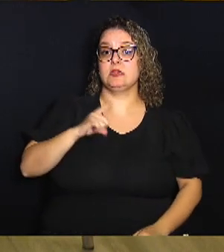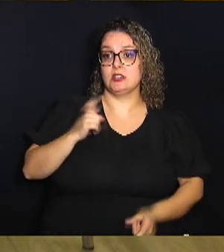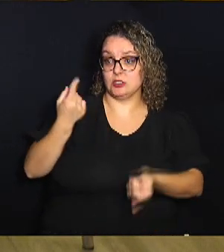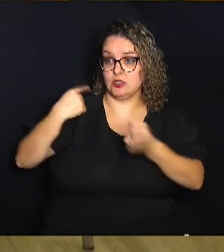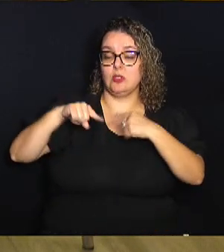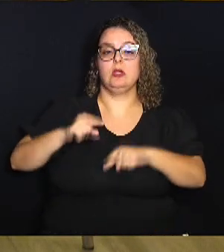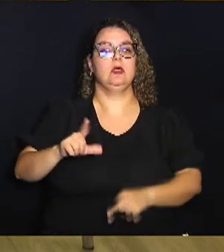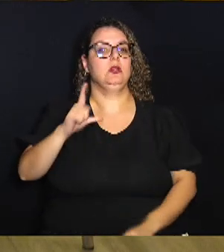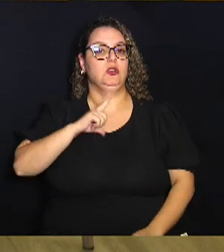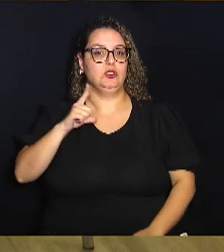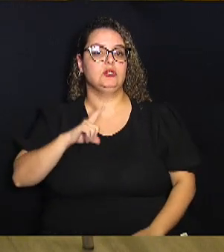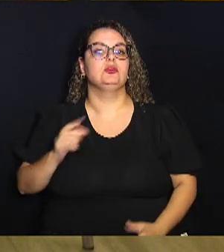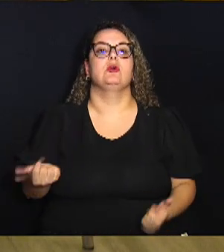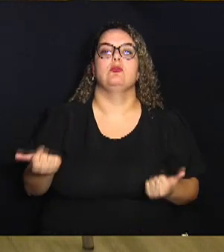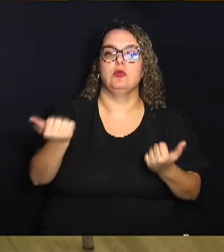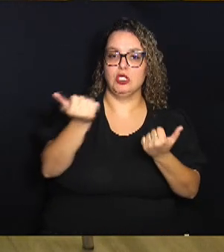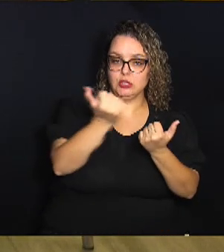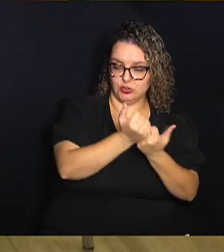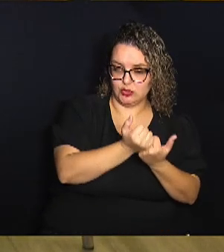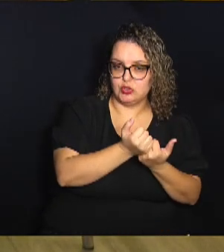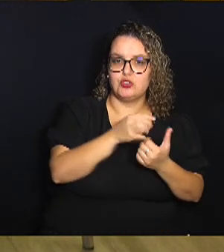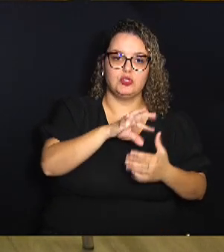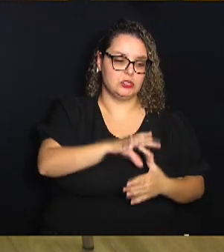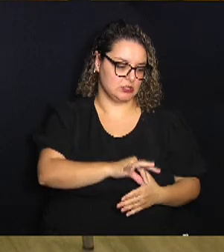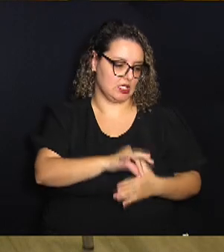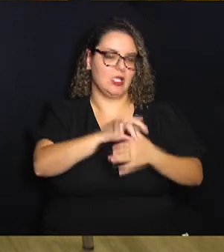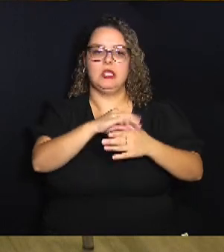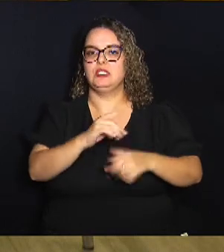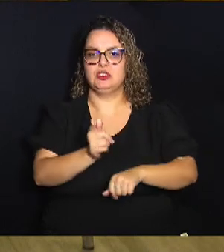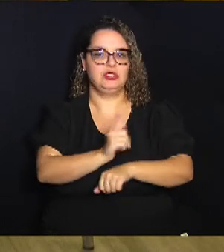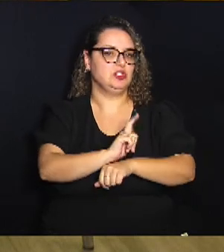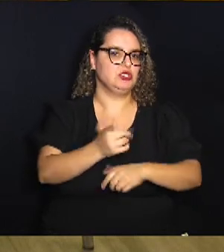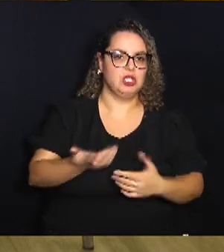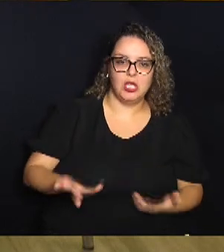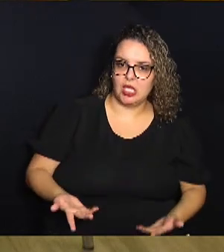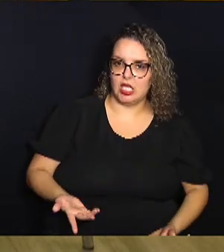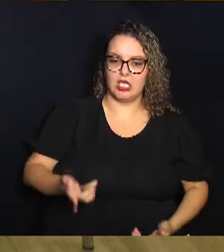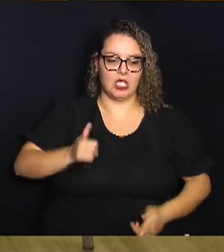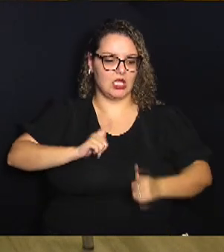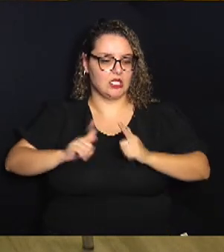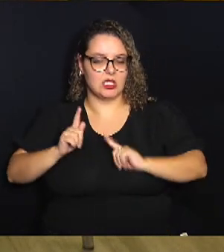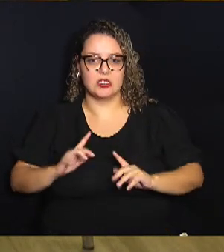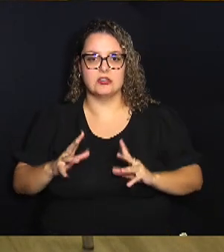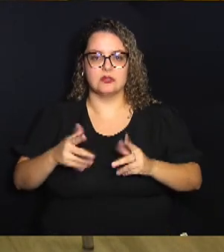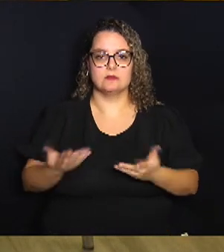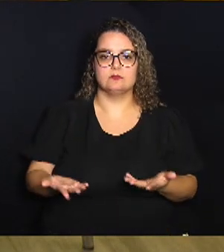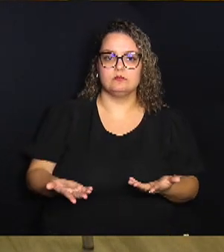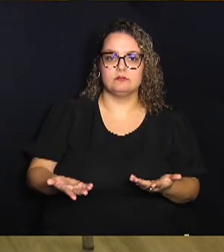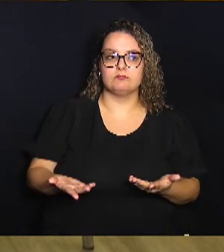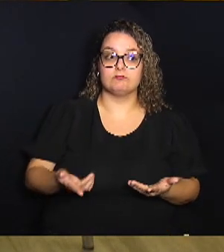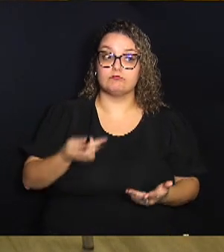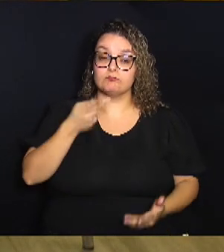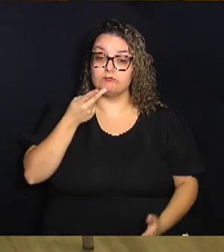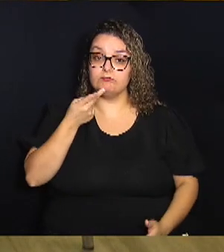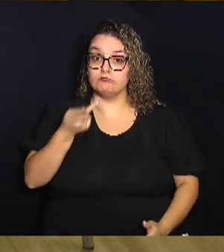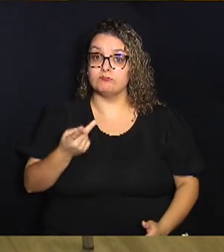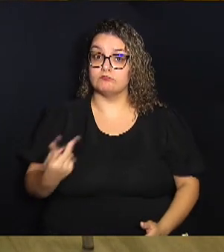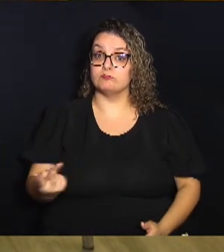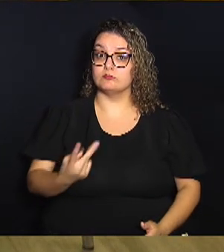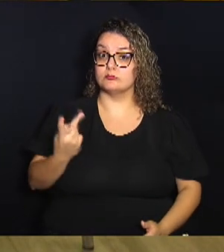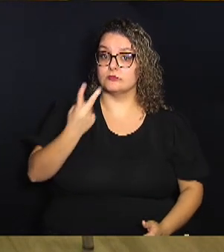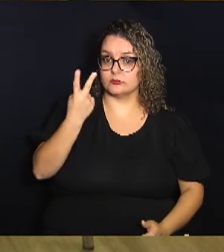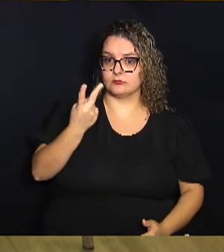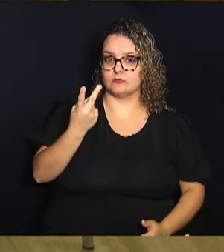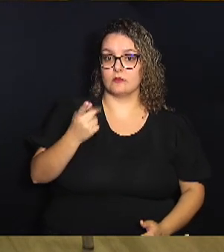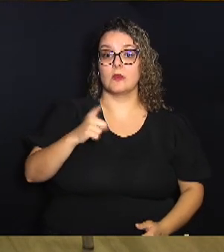tem que ter um cargo de gerência e tudo mais. E a gente está falando desses valores que